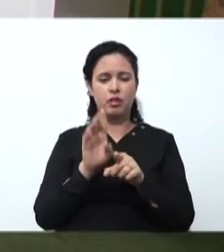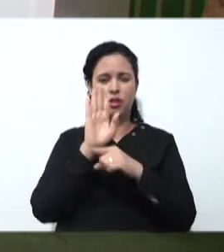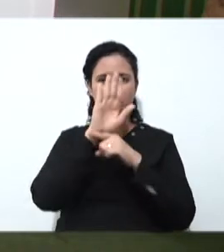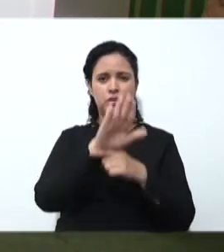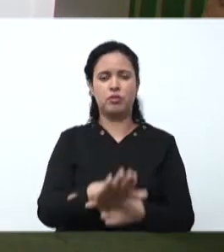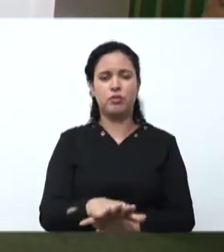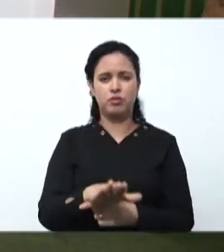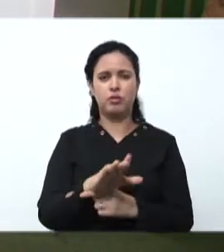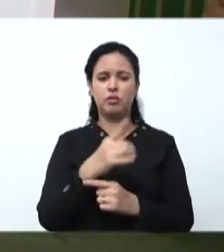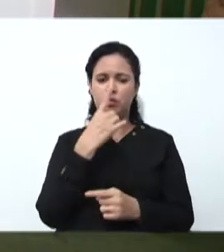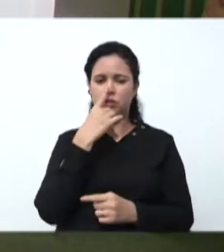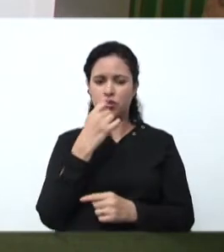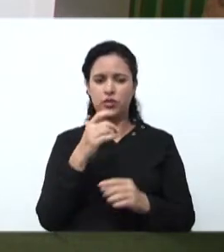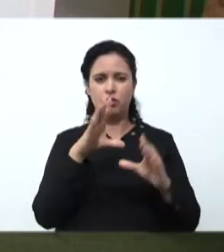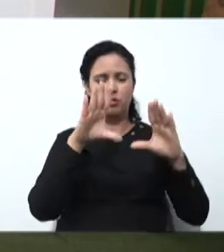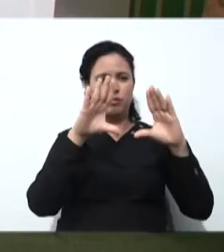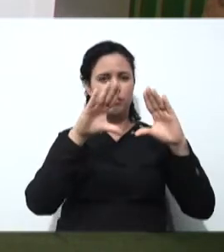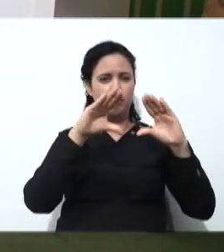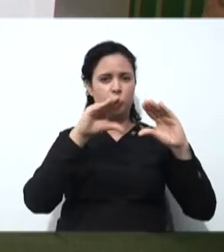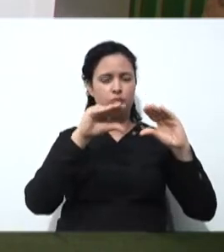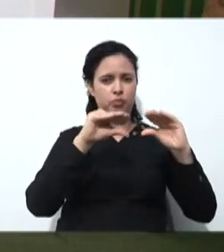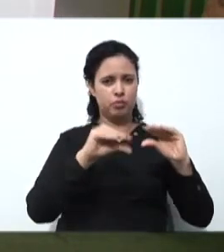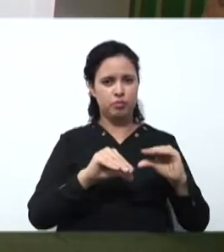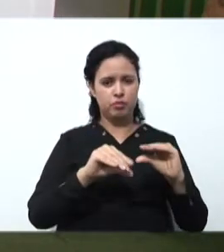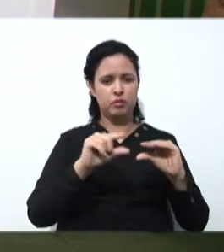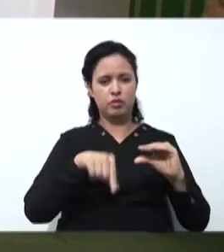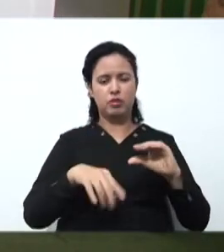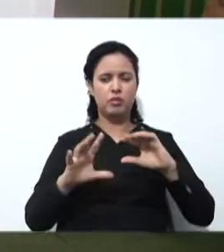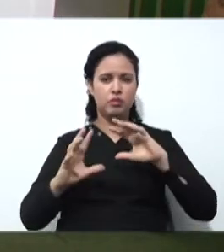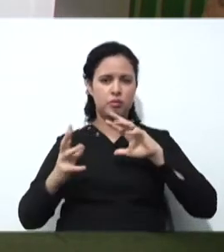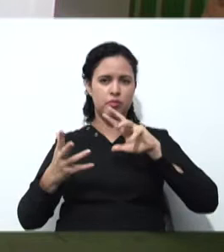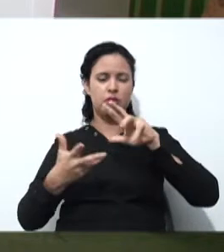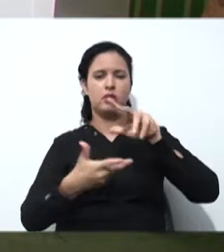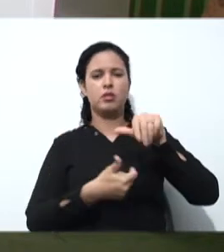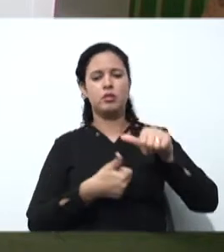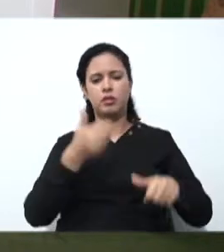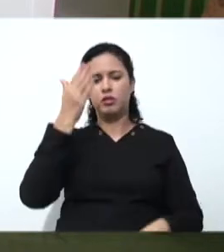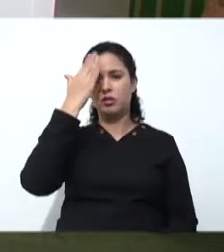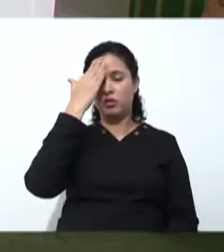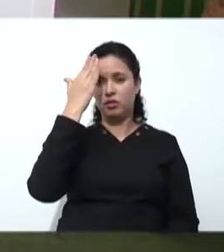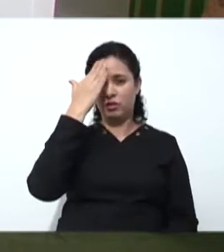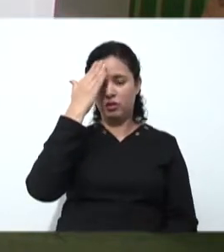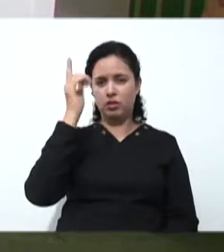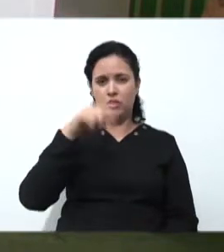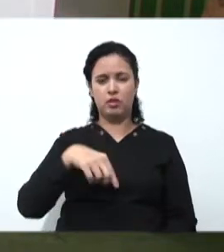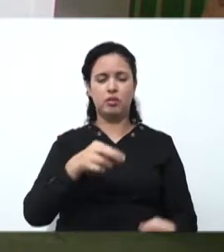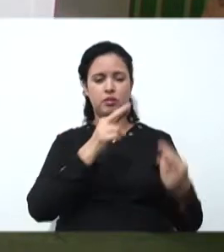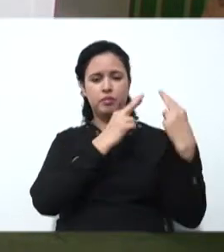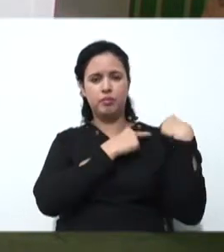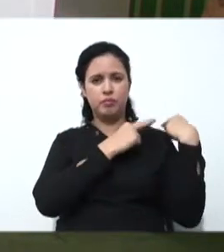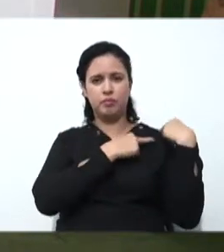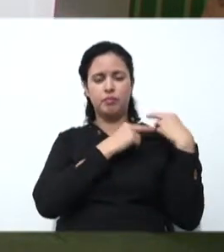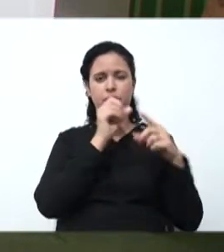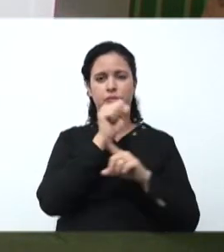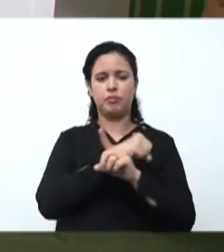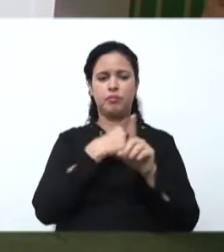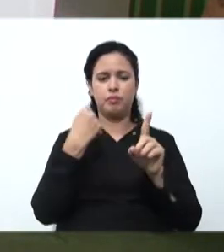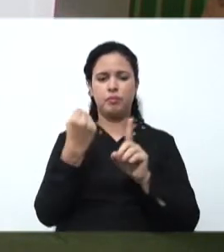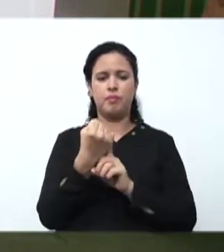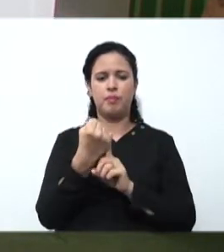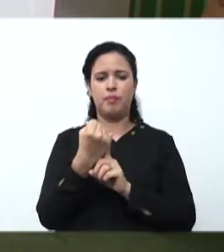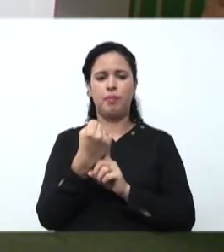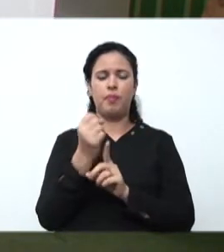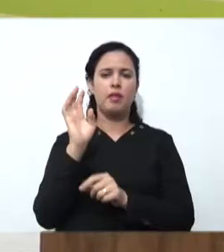auxiliando a reduzir o montante de lixo que tem no nosso planeta. E a gente sabe que isso é uma responsabilidade social incrível, um